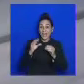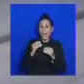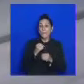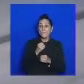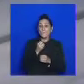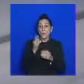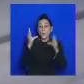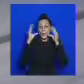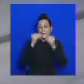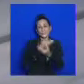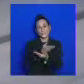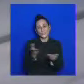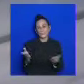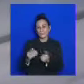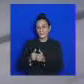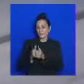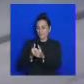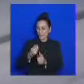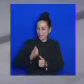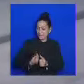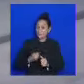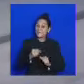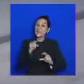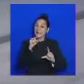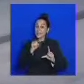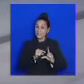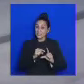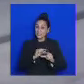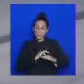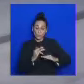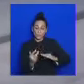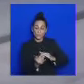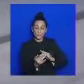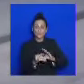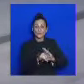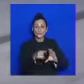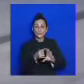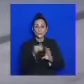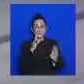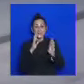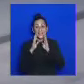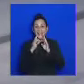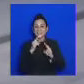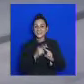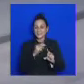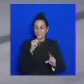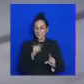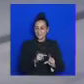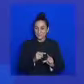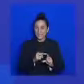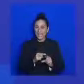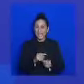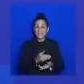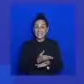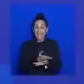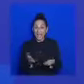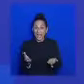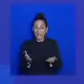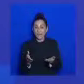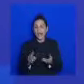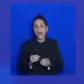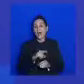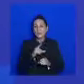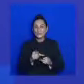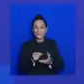Olá, muito boa noite a todos que nos acompanham ao vivo pela Rede TV e pelos perfis do Facebook e do YouTube da Caixa e da Rede TV. Está no